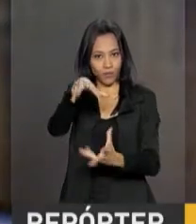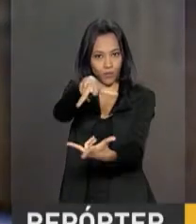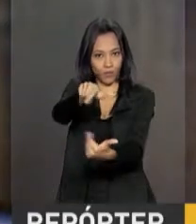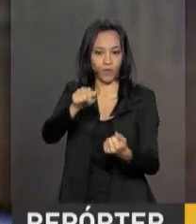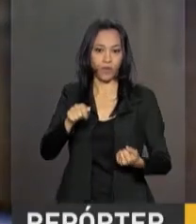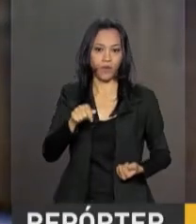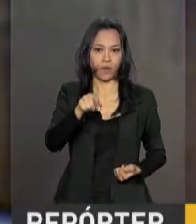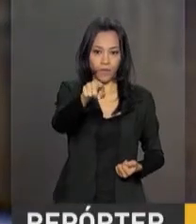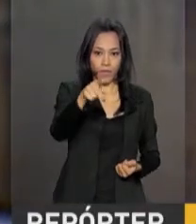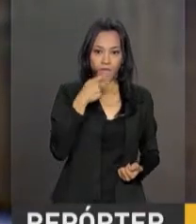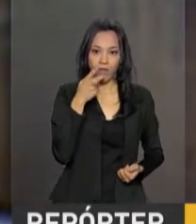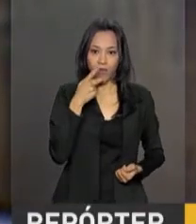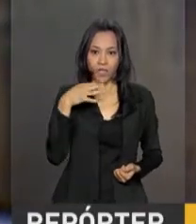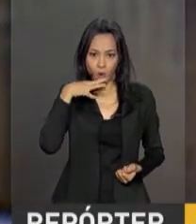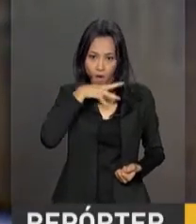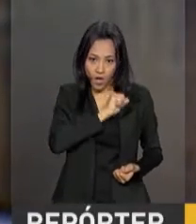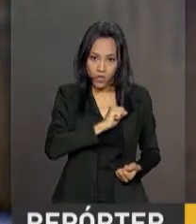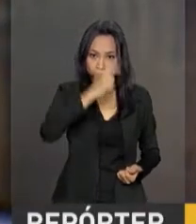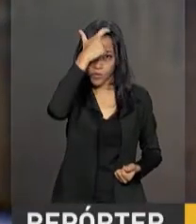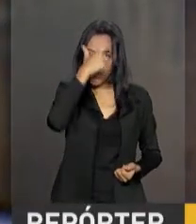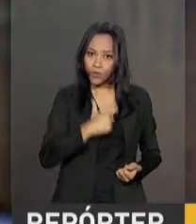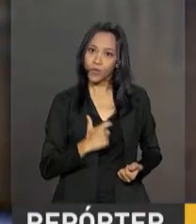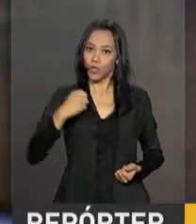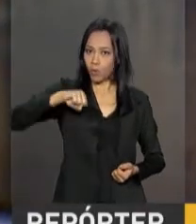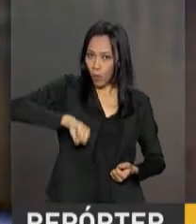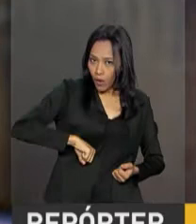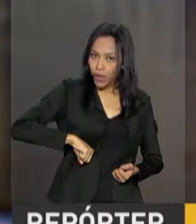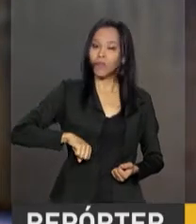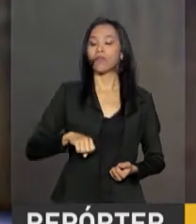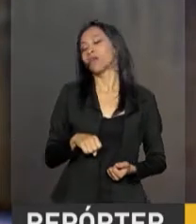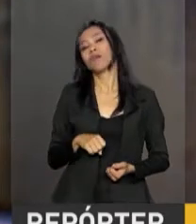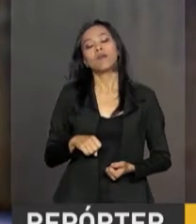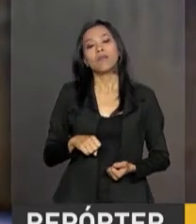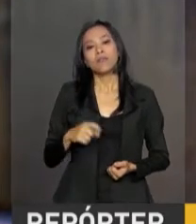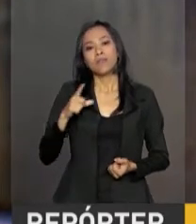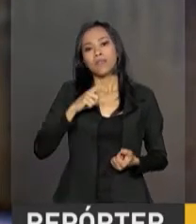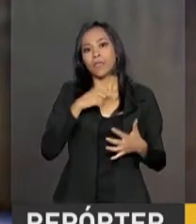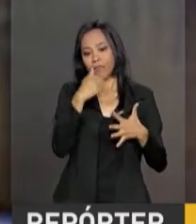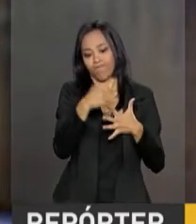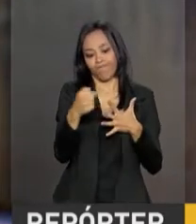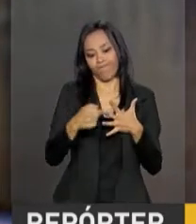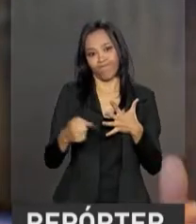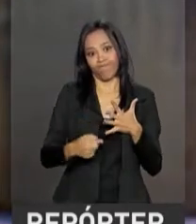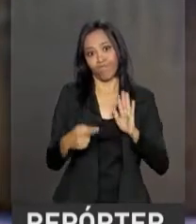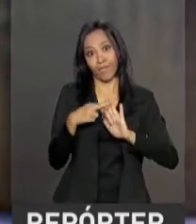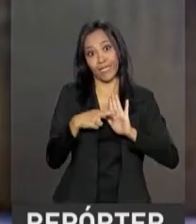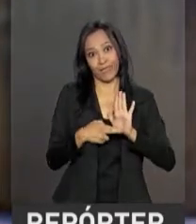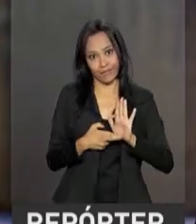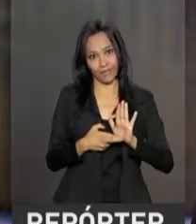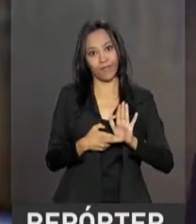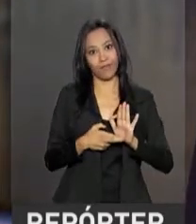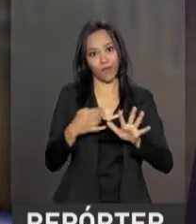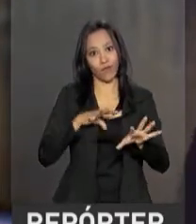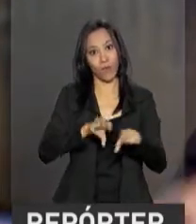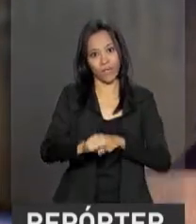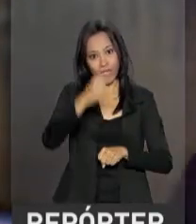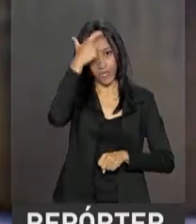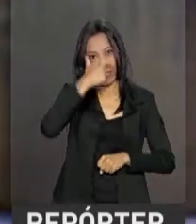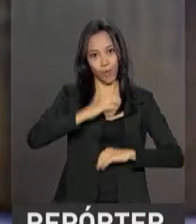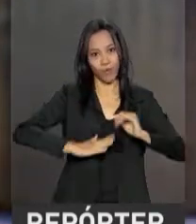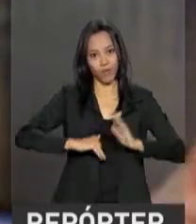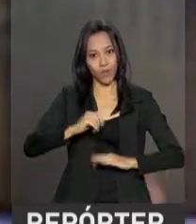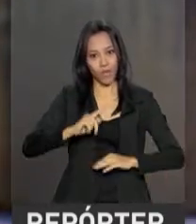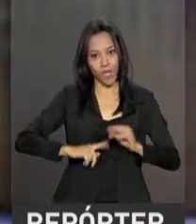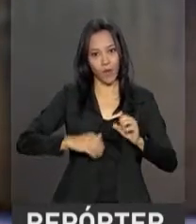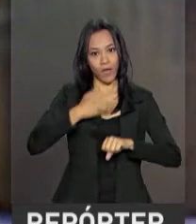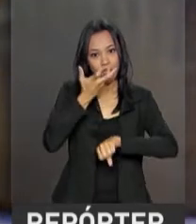diplomata precisa ter uma série de requisitos da sua formação profissional, né? Disciplinas